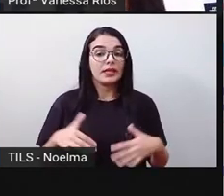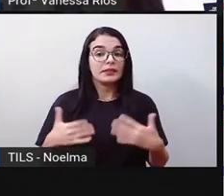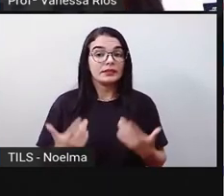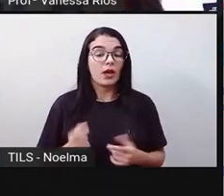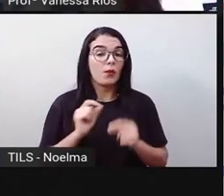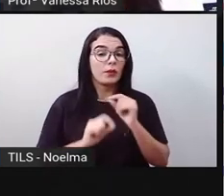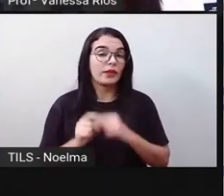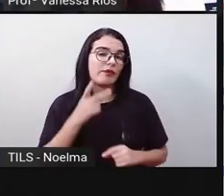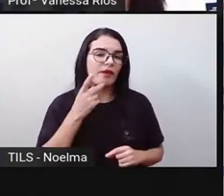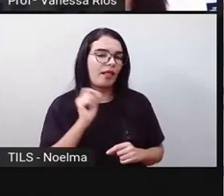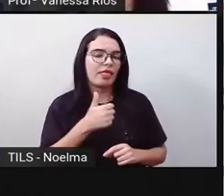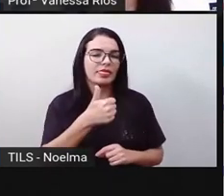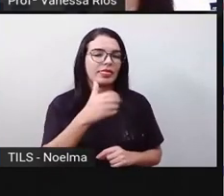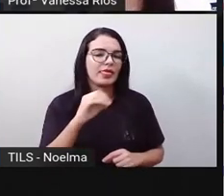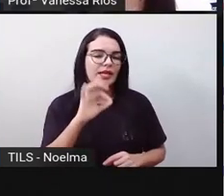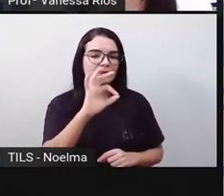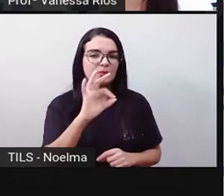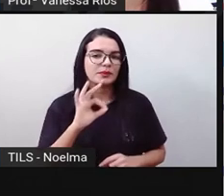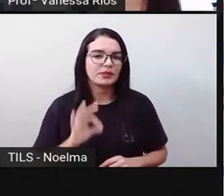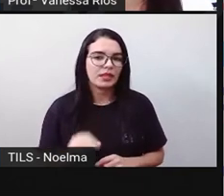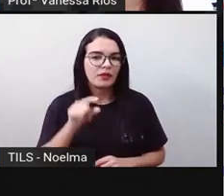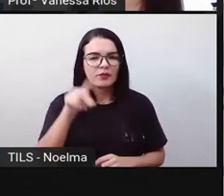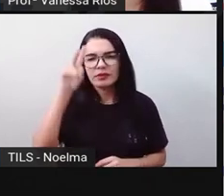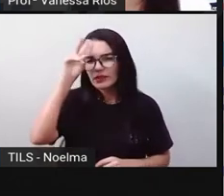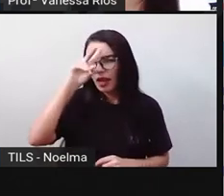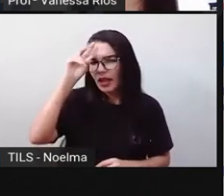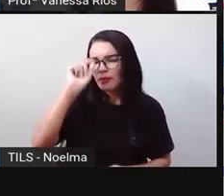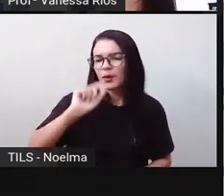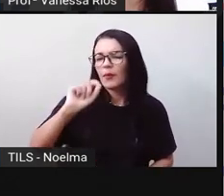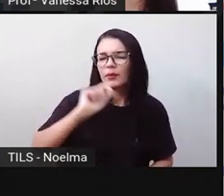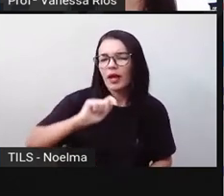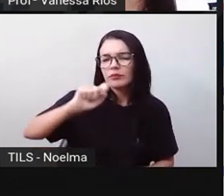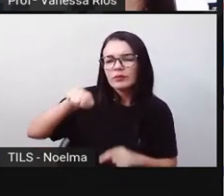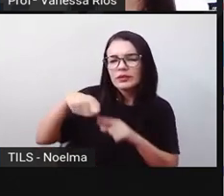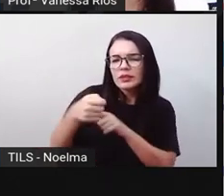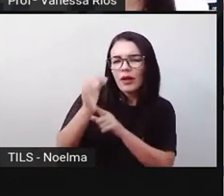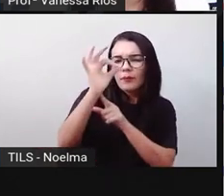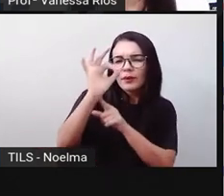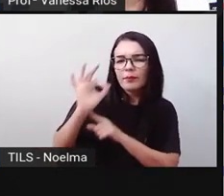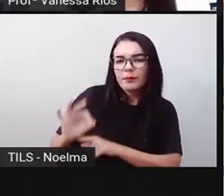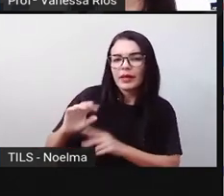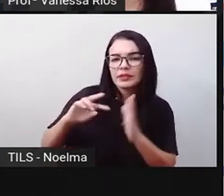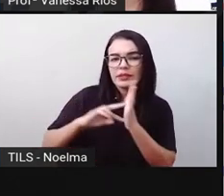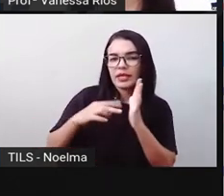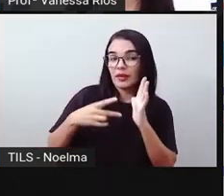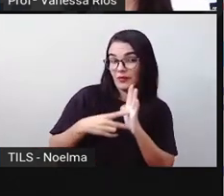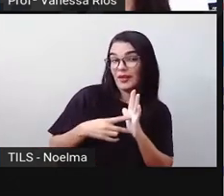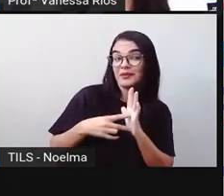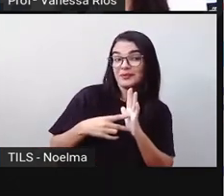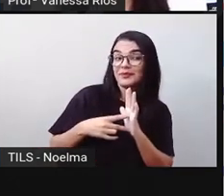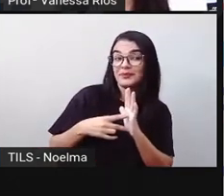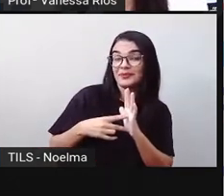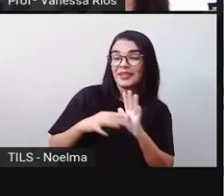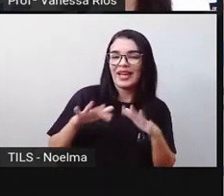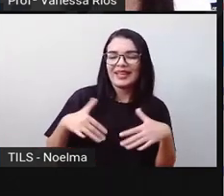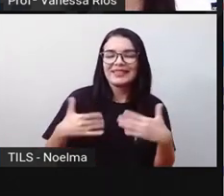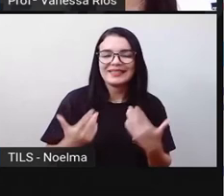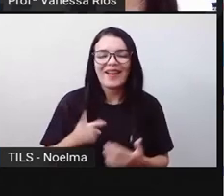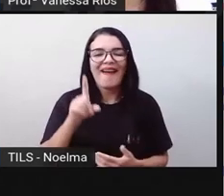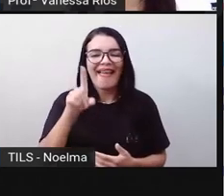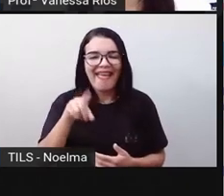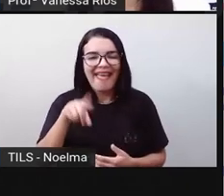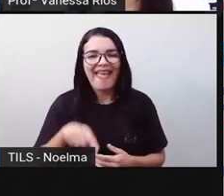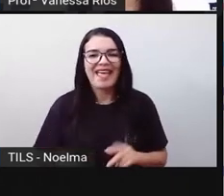em 10%, né? Você lembra o que é que esse símbolo aí significa? Quando a gente fala em 10%, nós